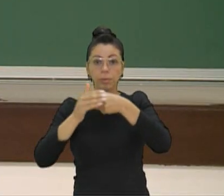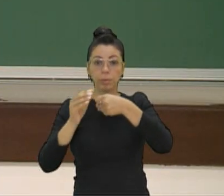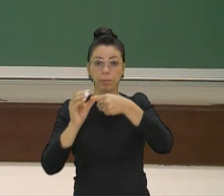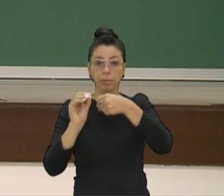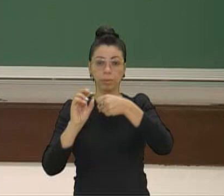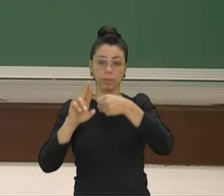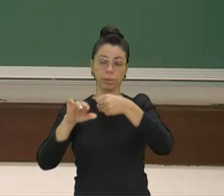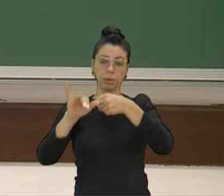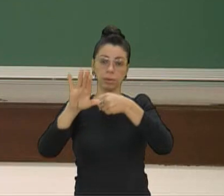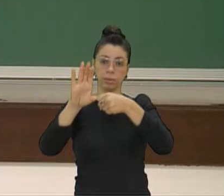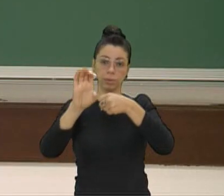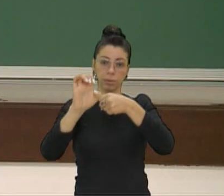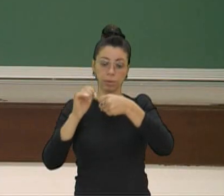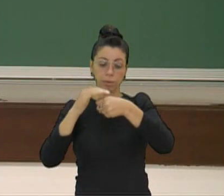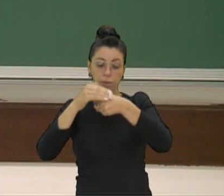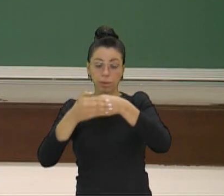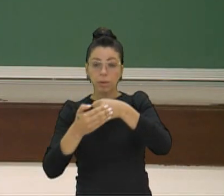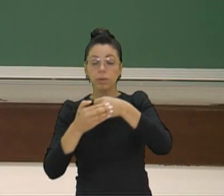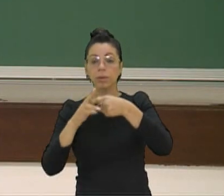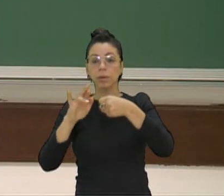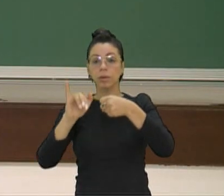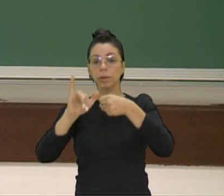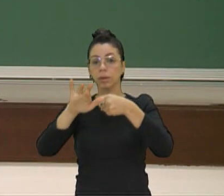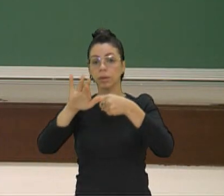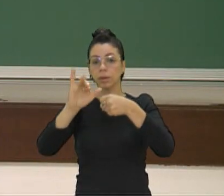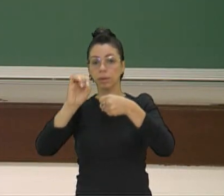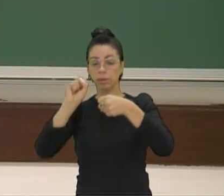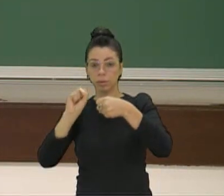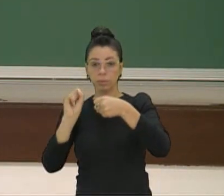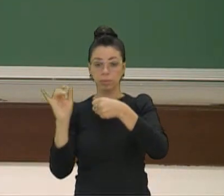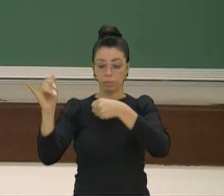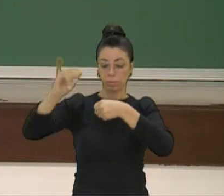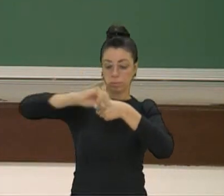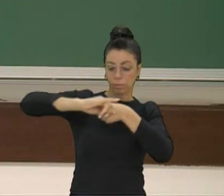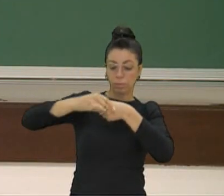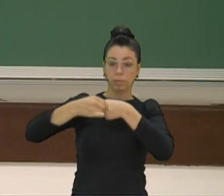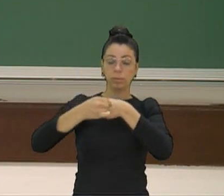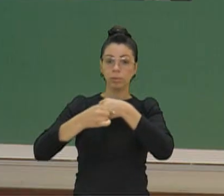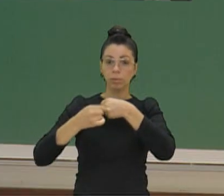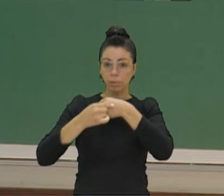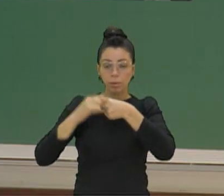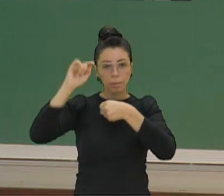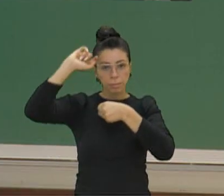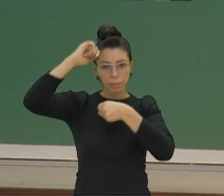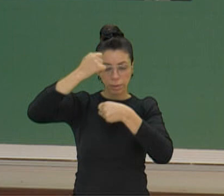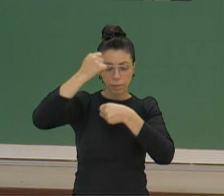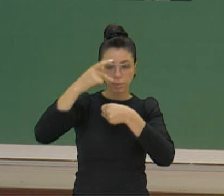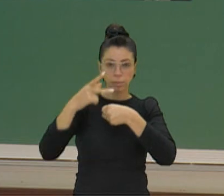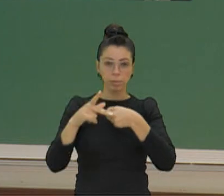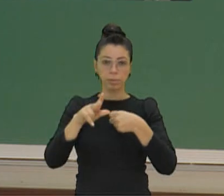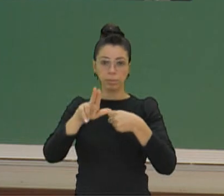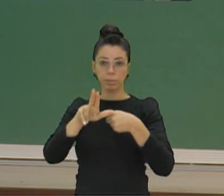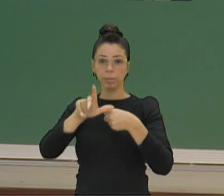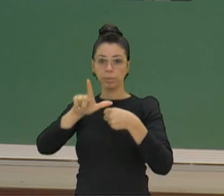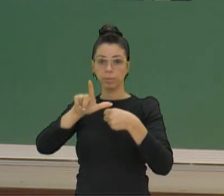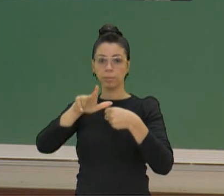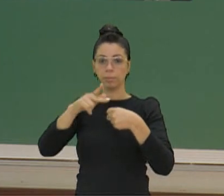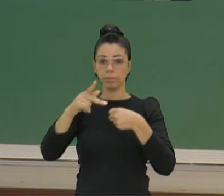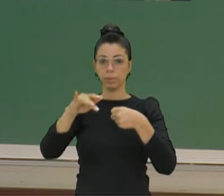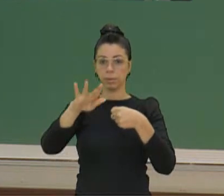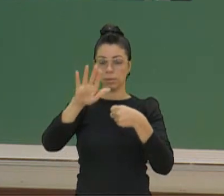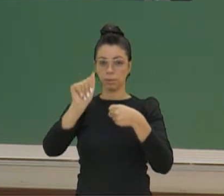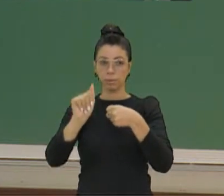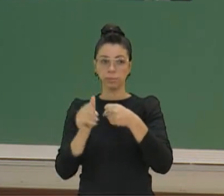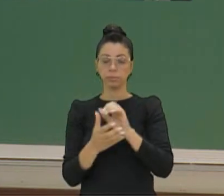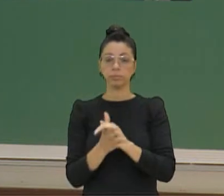frente forma a íris. E no centro da íris, a pupila. E a camada mais interna, aqui em